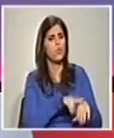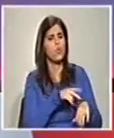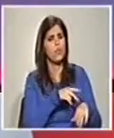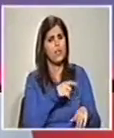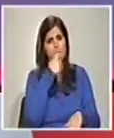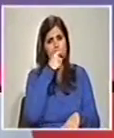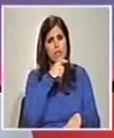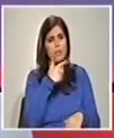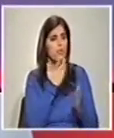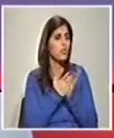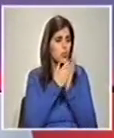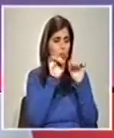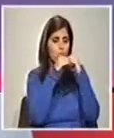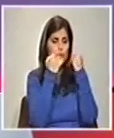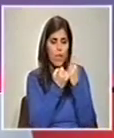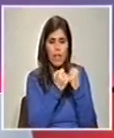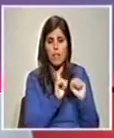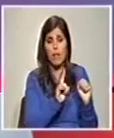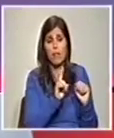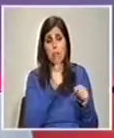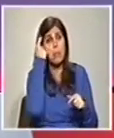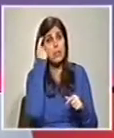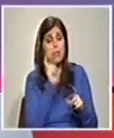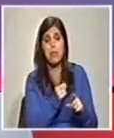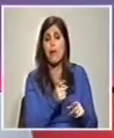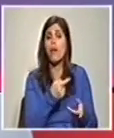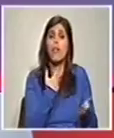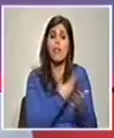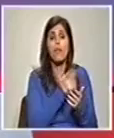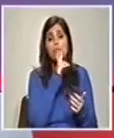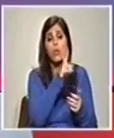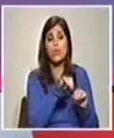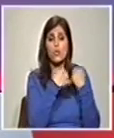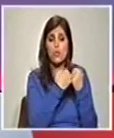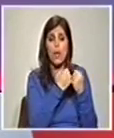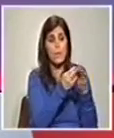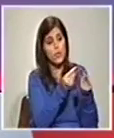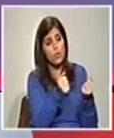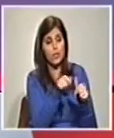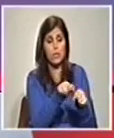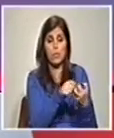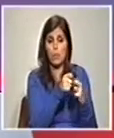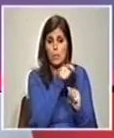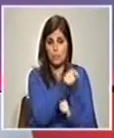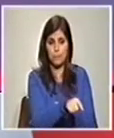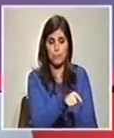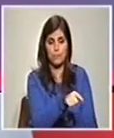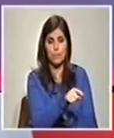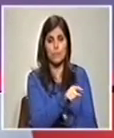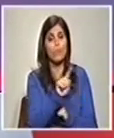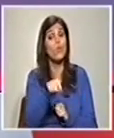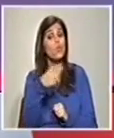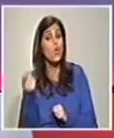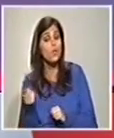estão a fazer. Estão apenas a fazer aquela resposta social que perceberam que resultava naquele problema. E os outros estão a pensar ou a